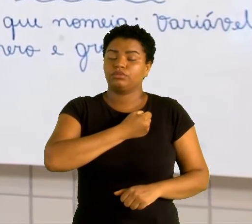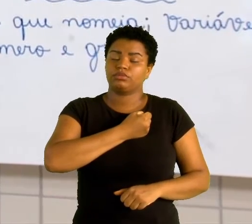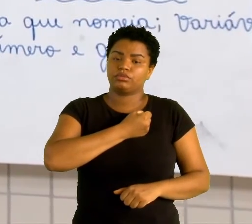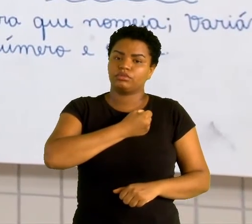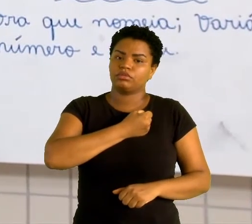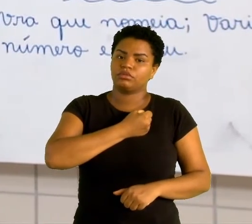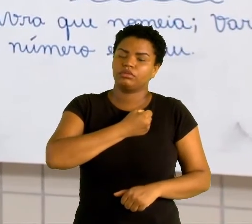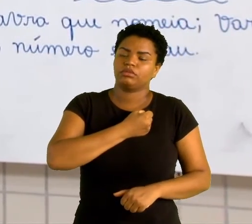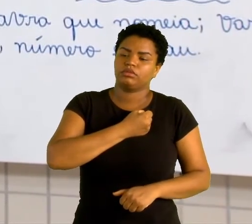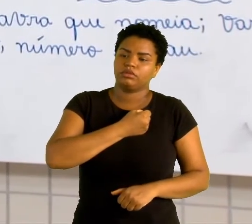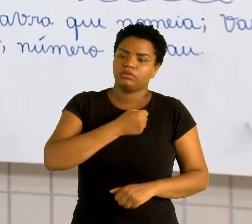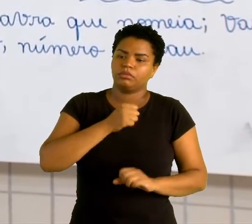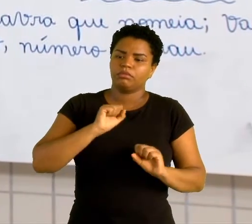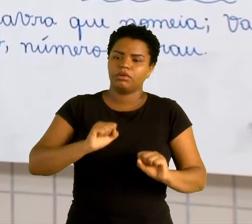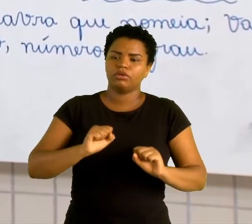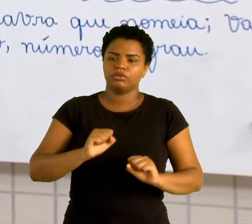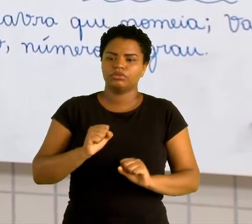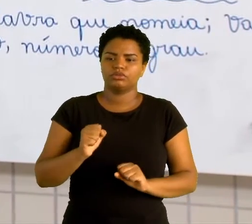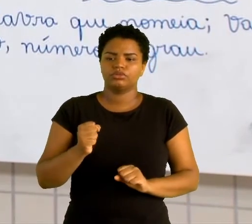Pode ser